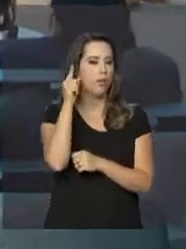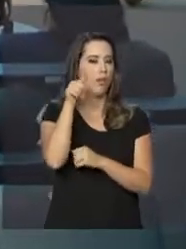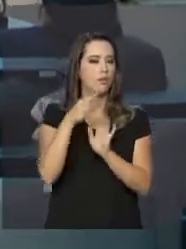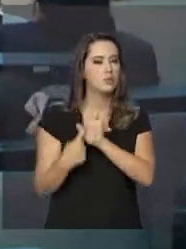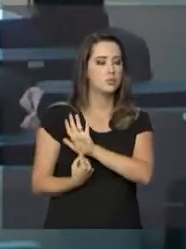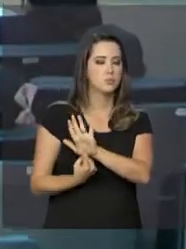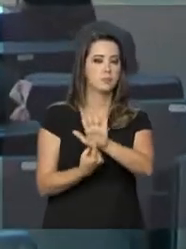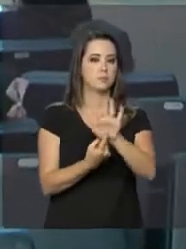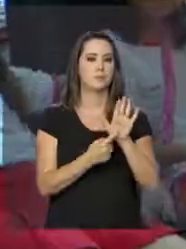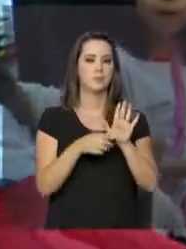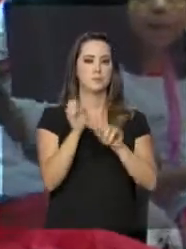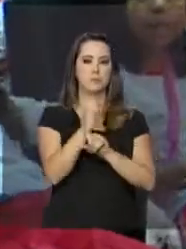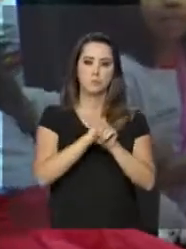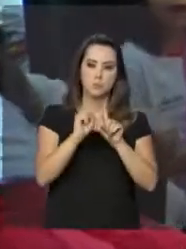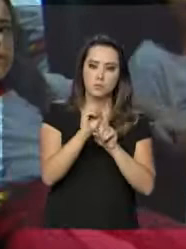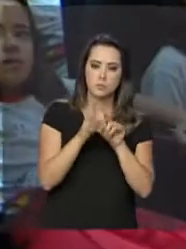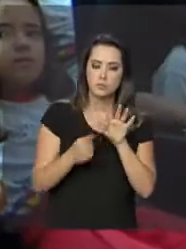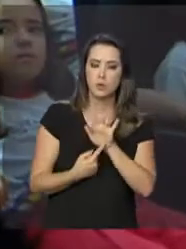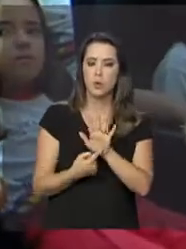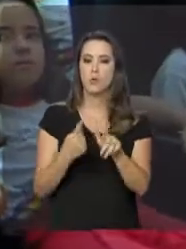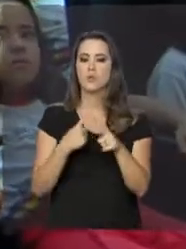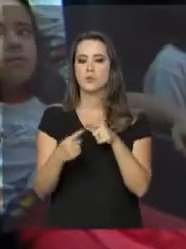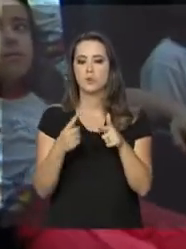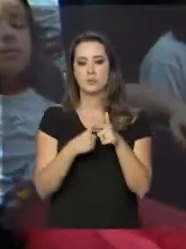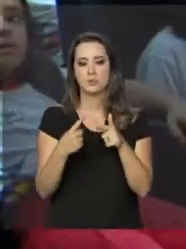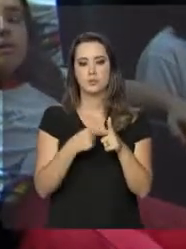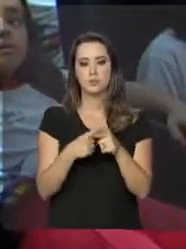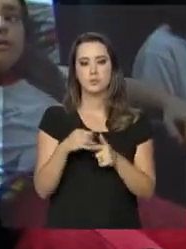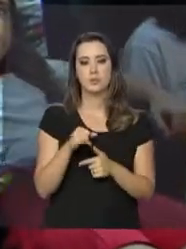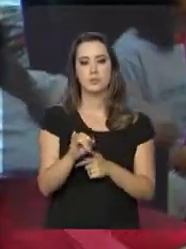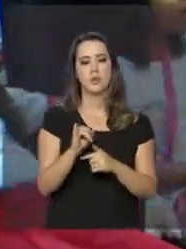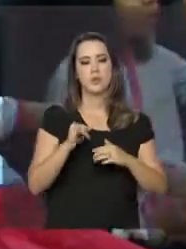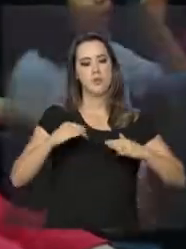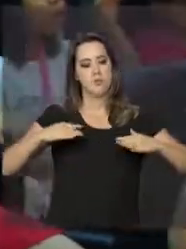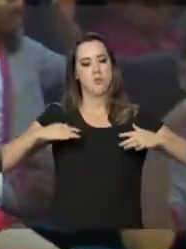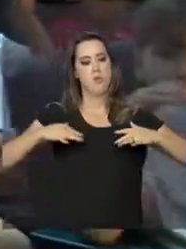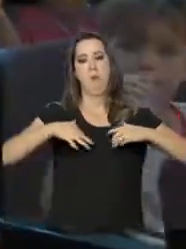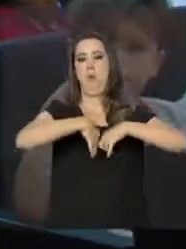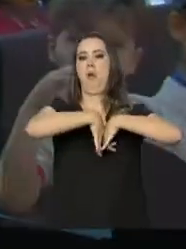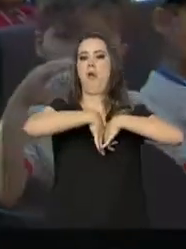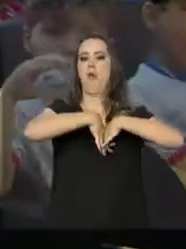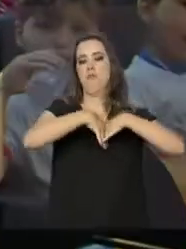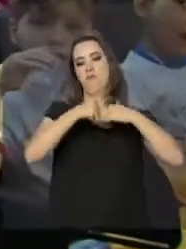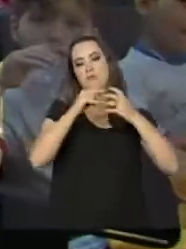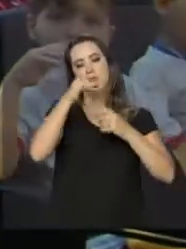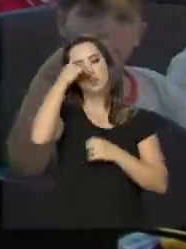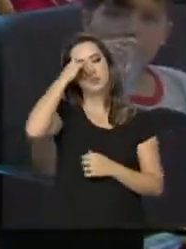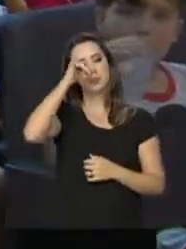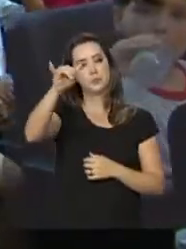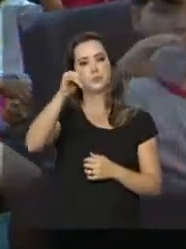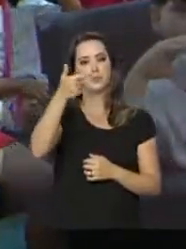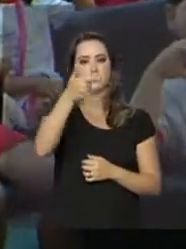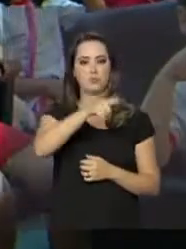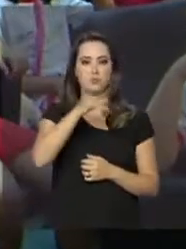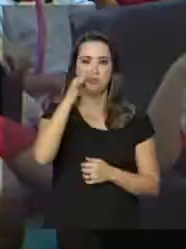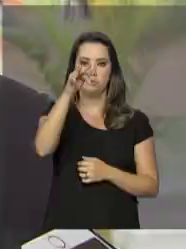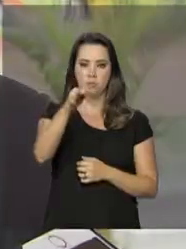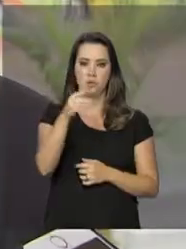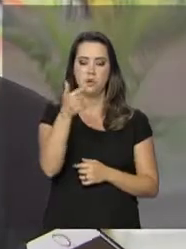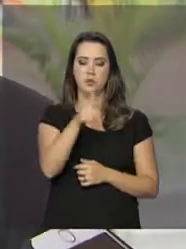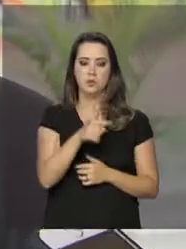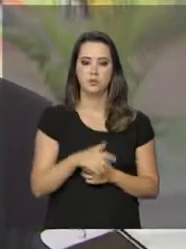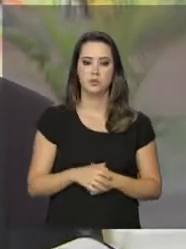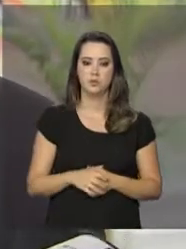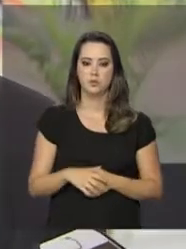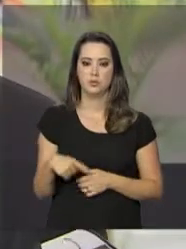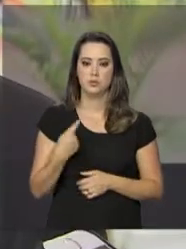para a sociedade os danos causados por esses acidentes e evitar que sejam feitas novas vítimas mas